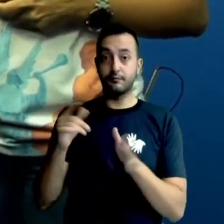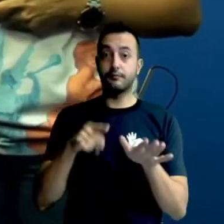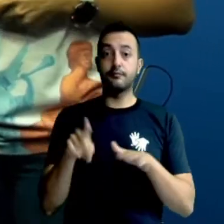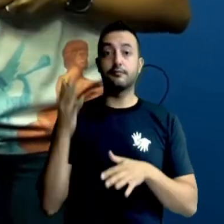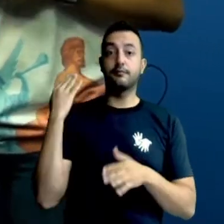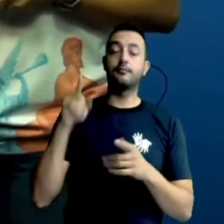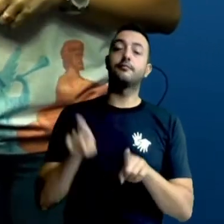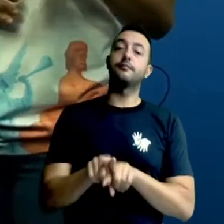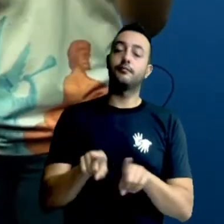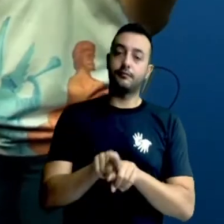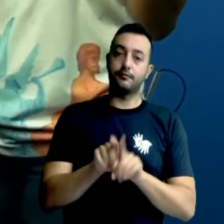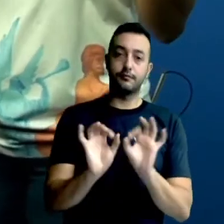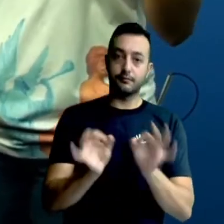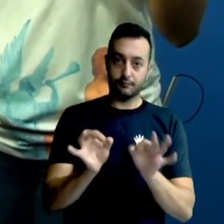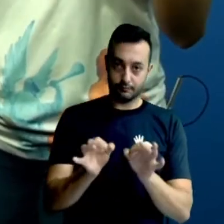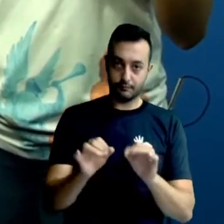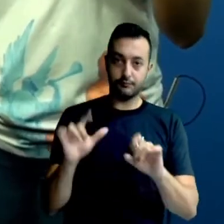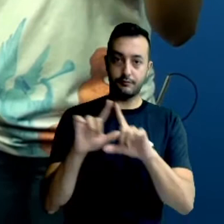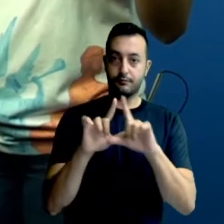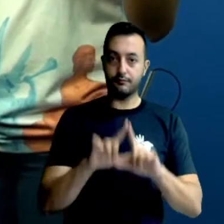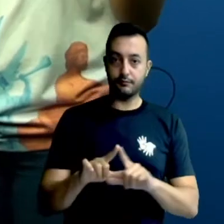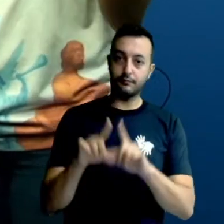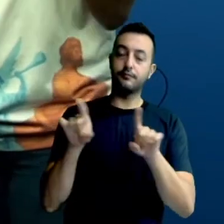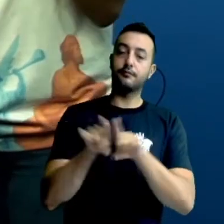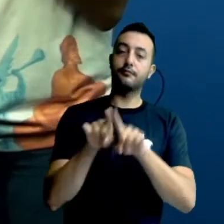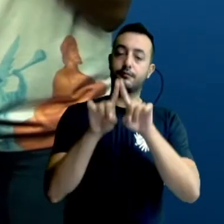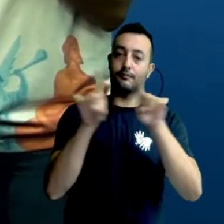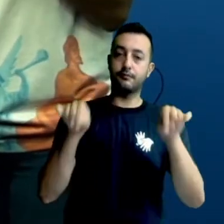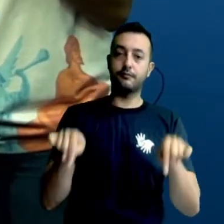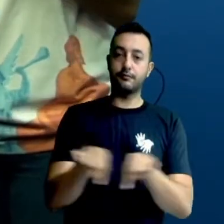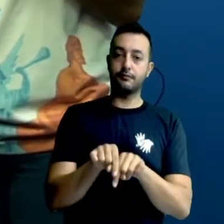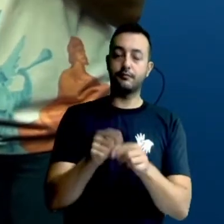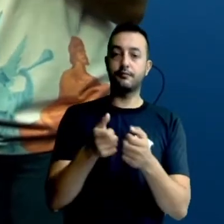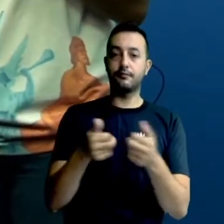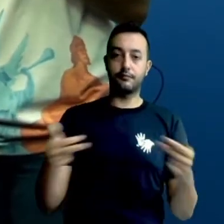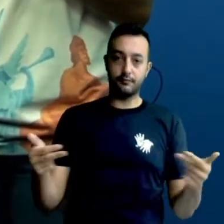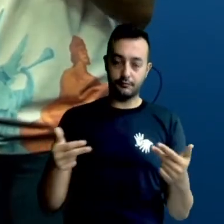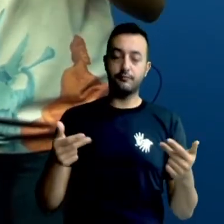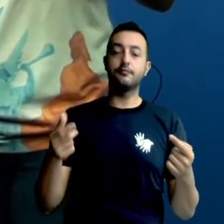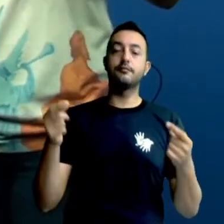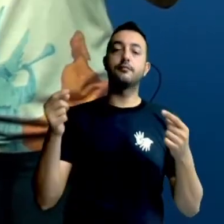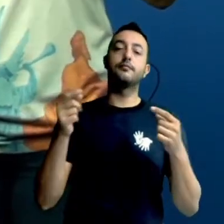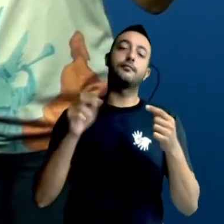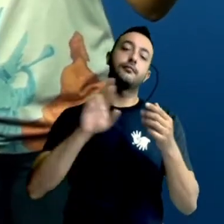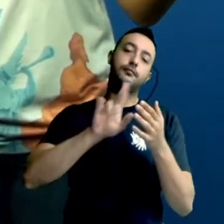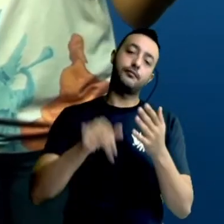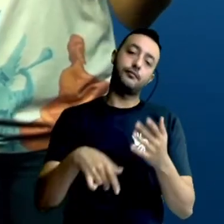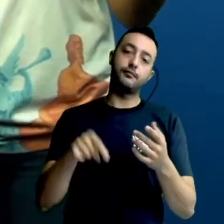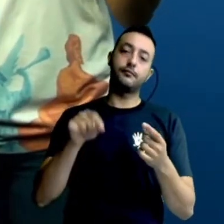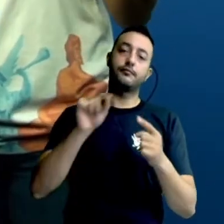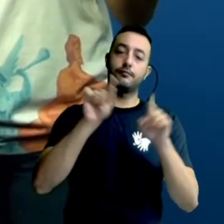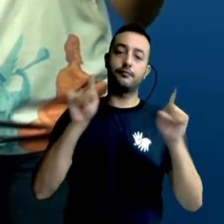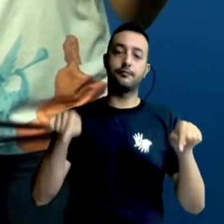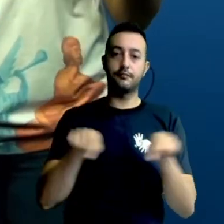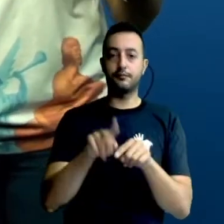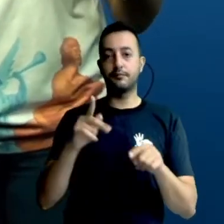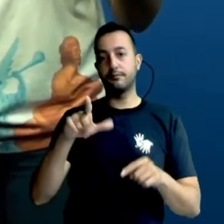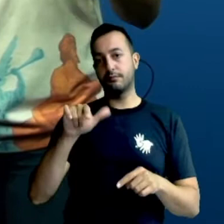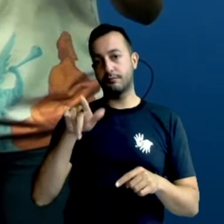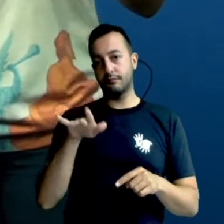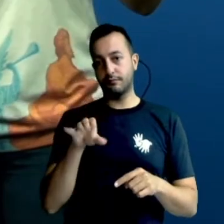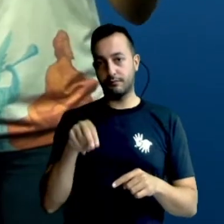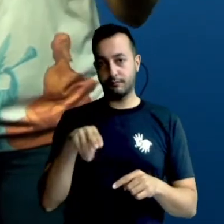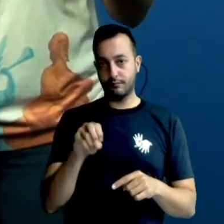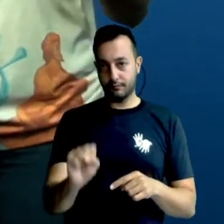passada também, tá? Triângulos e os quadriláteros, que são tipos específicos de polígono. Hoje a gente vai estudar, vai rever